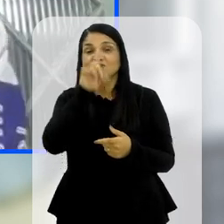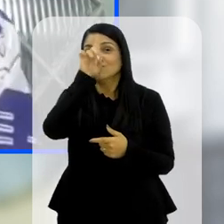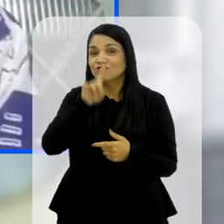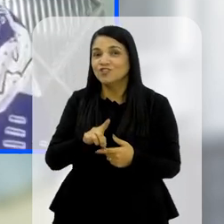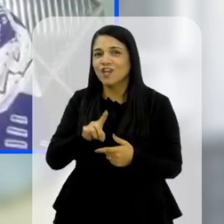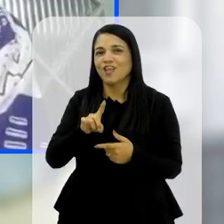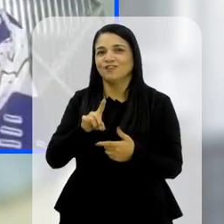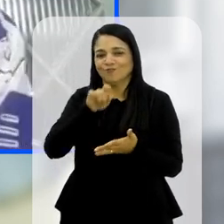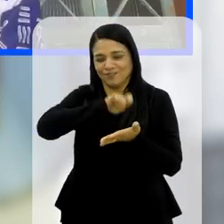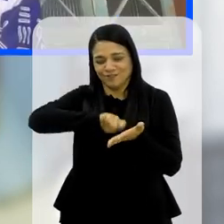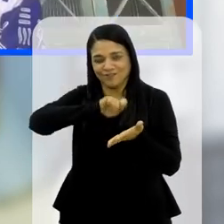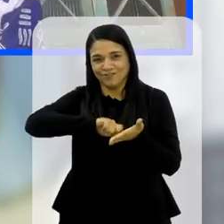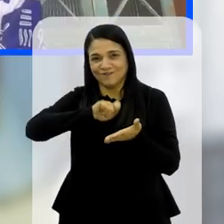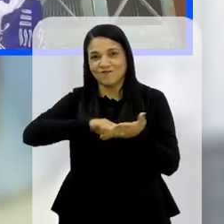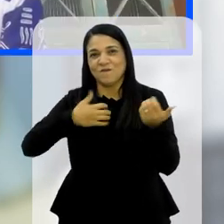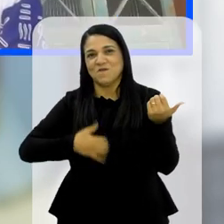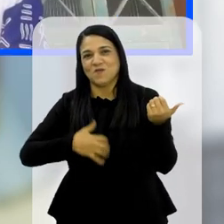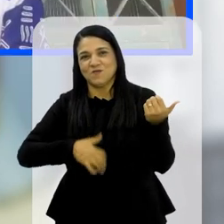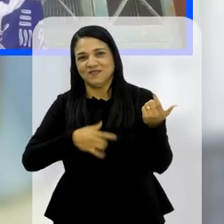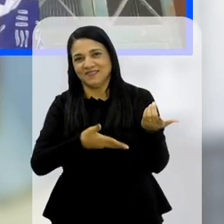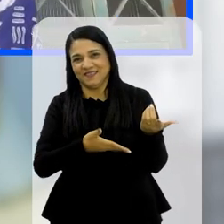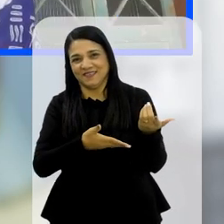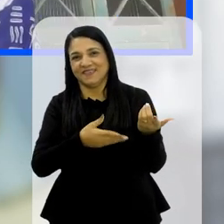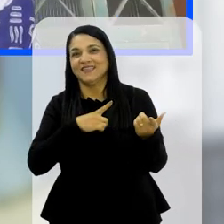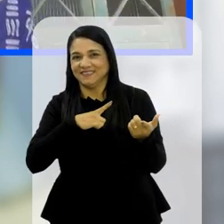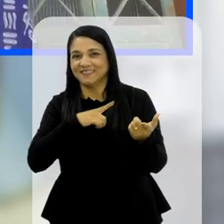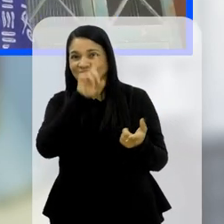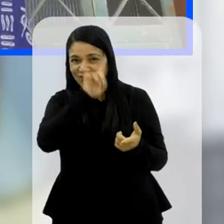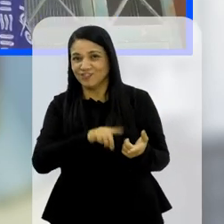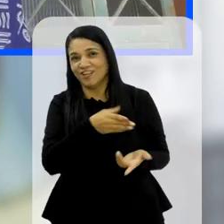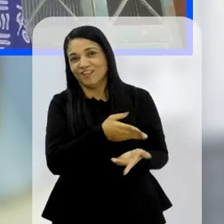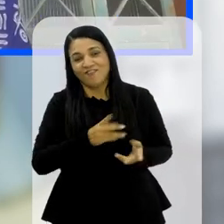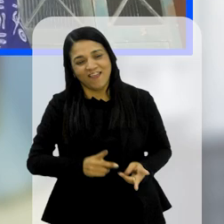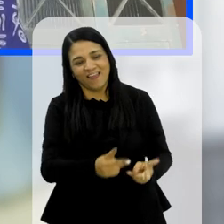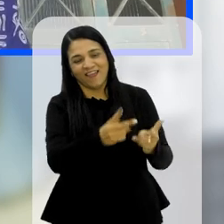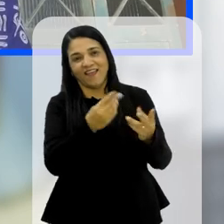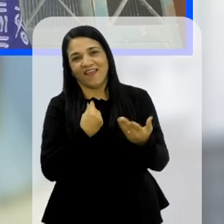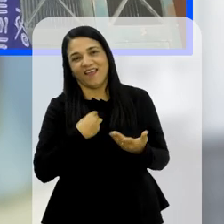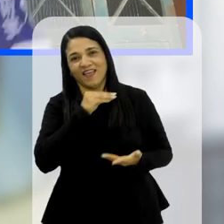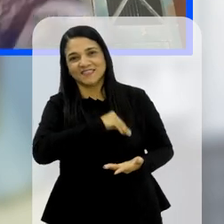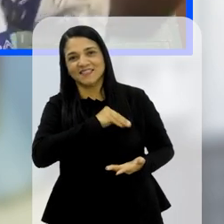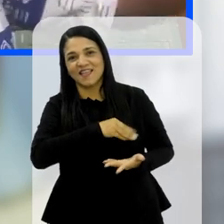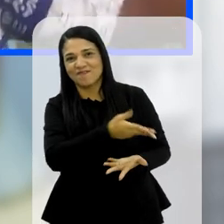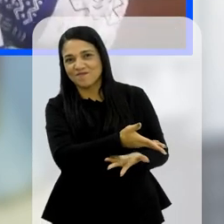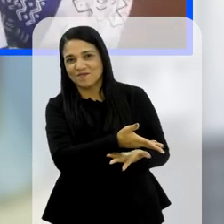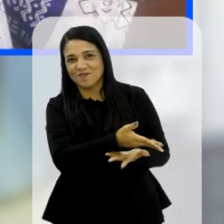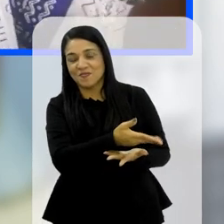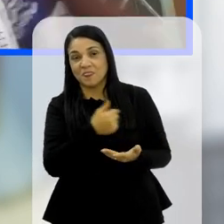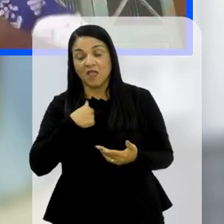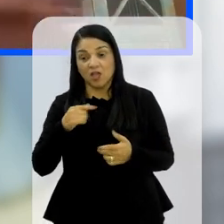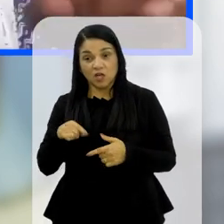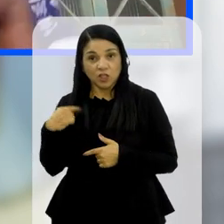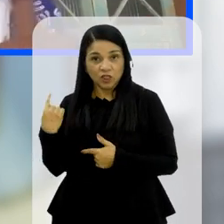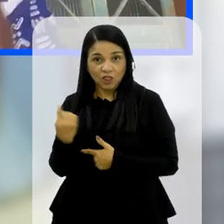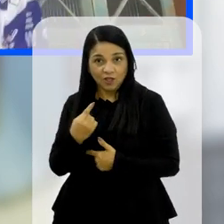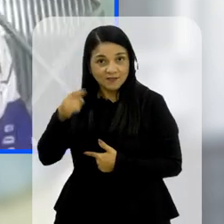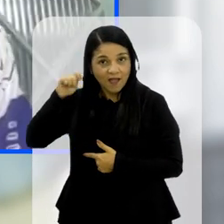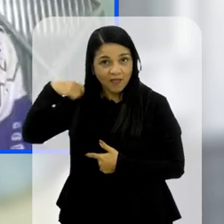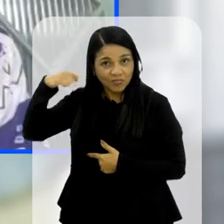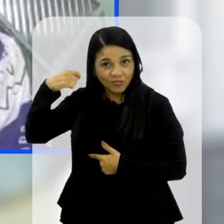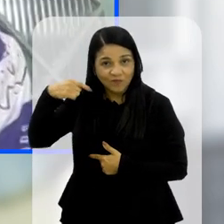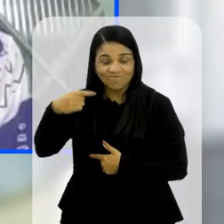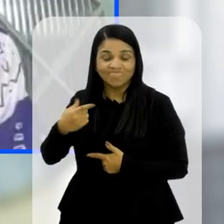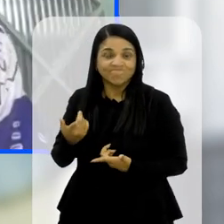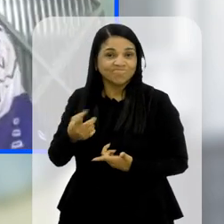cede direito autoral e direito conexo. Então eles vivem a vida de direitos conexos e que vão ser eternos. A gente abre mão